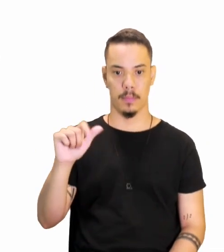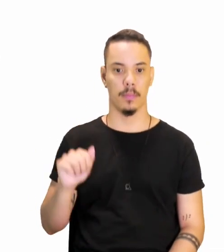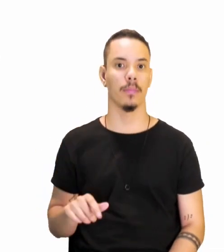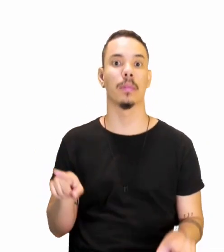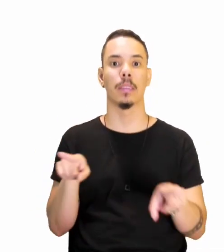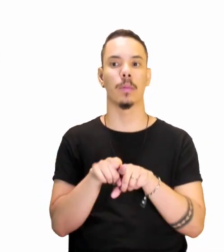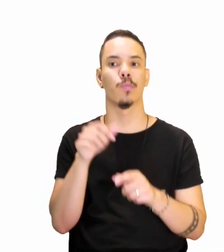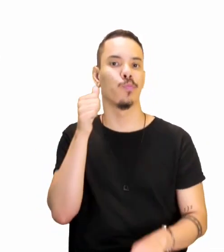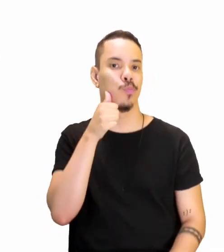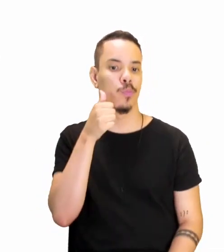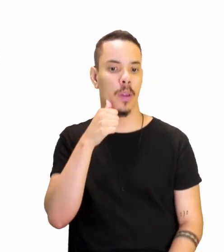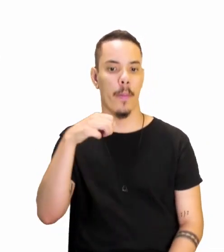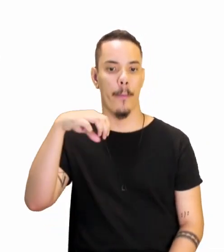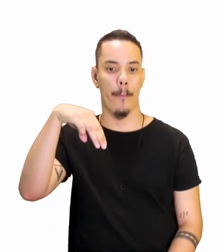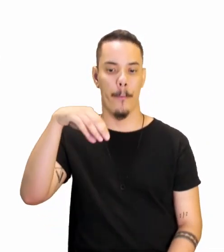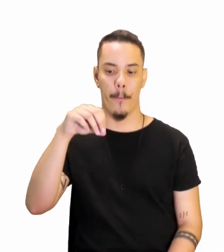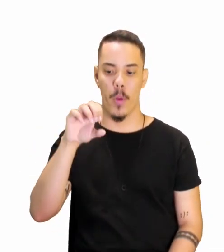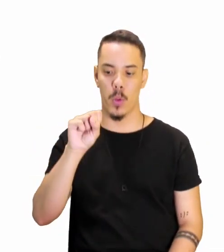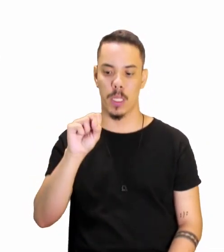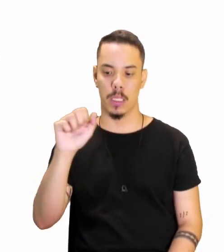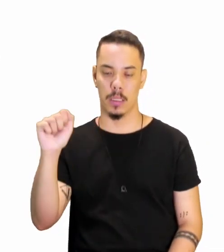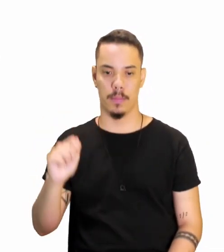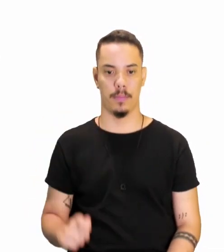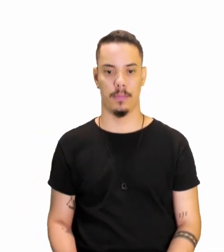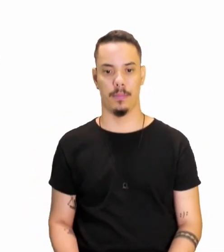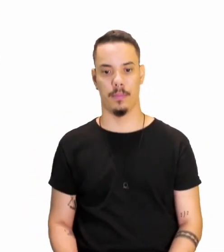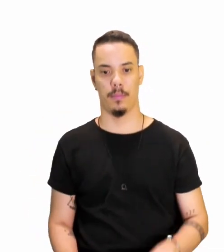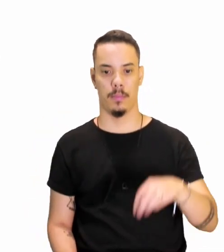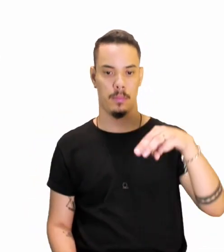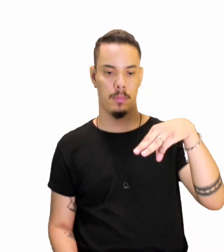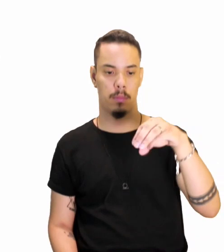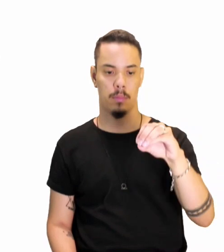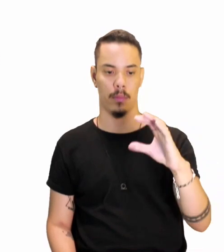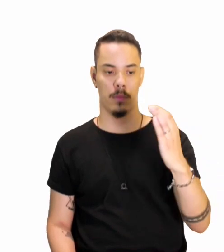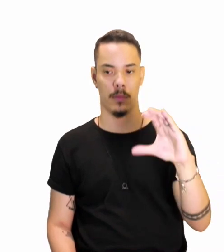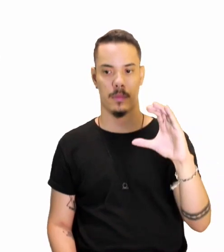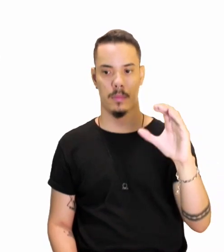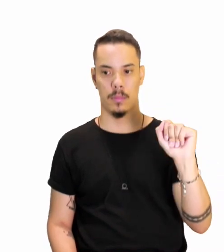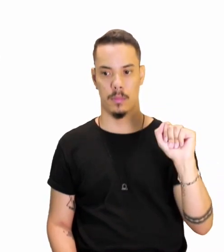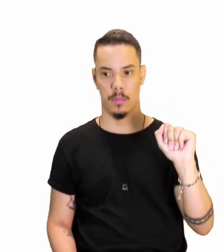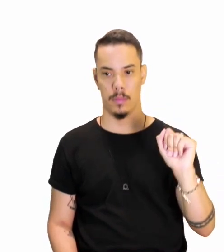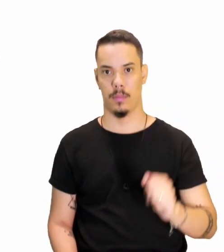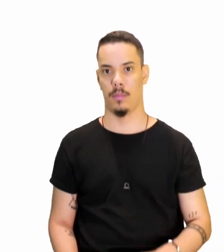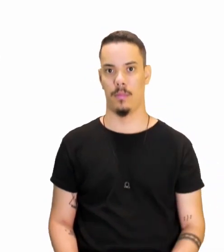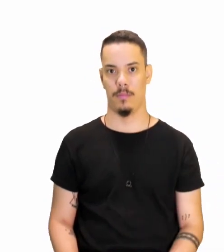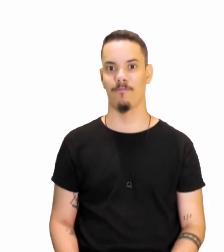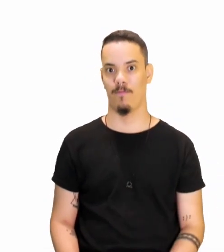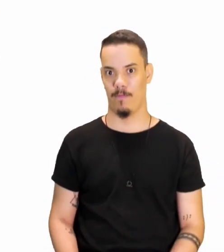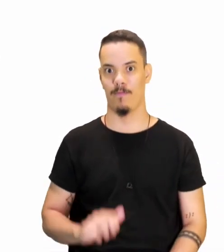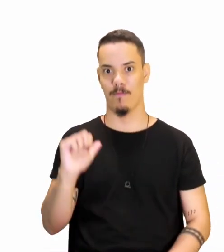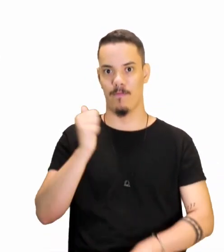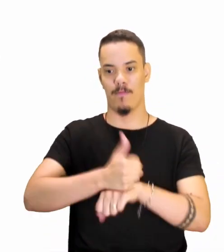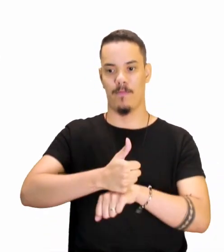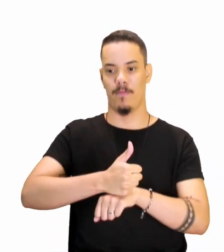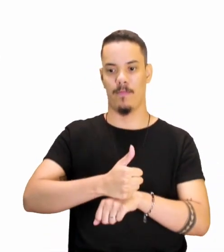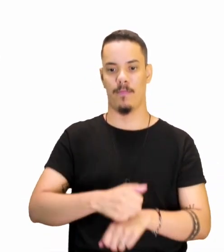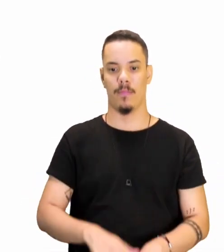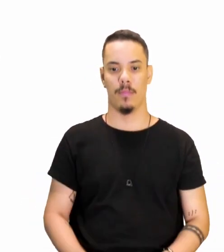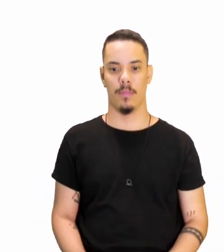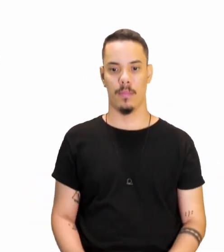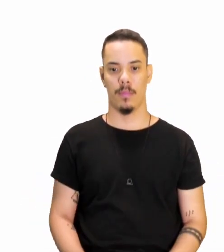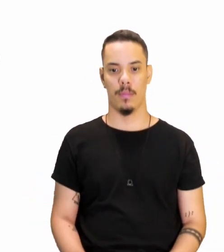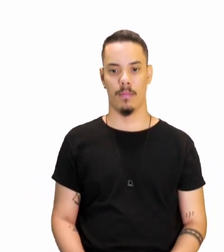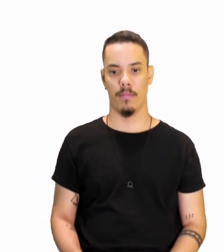Moça, olha que moça, Madi. Moça com 2 S. E